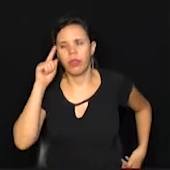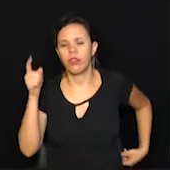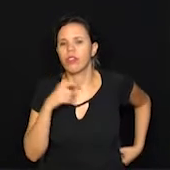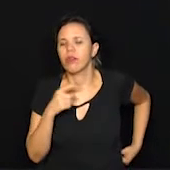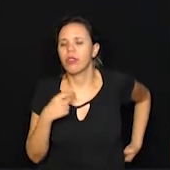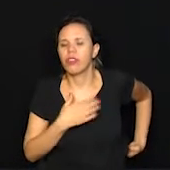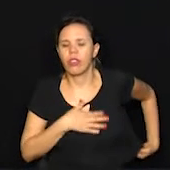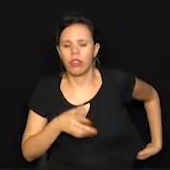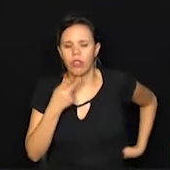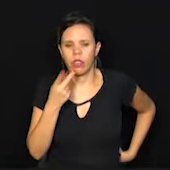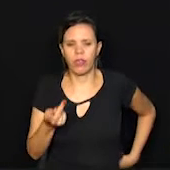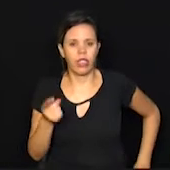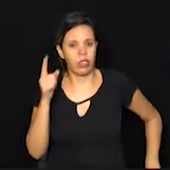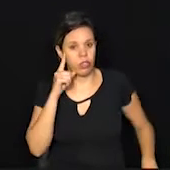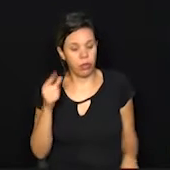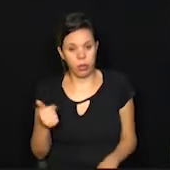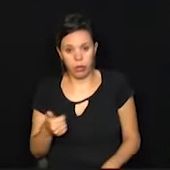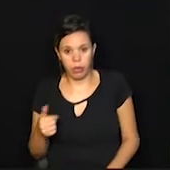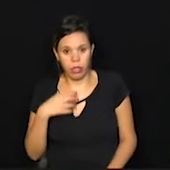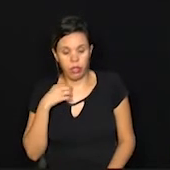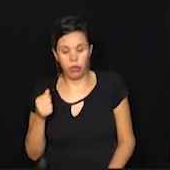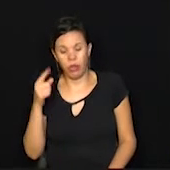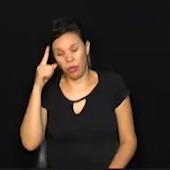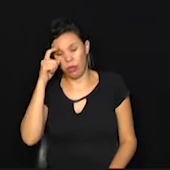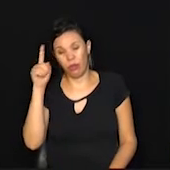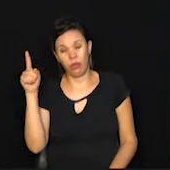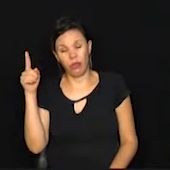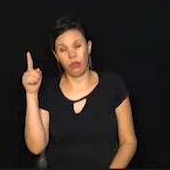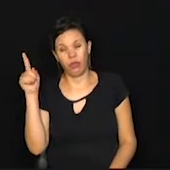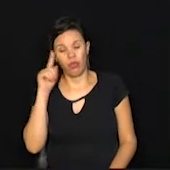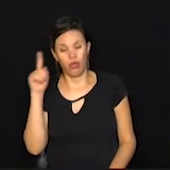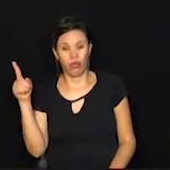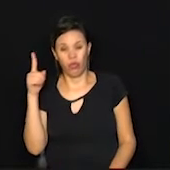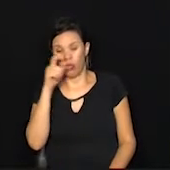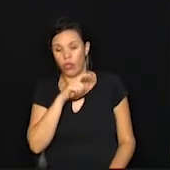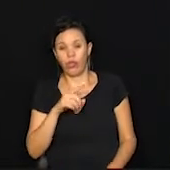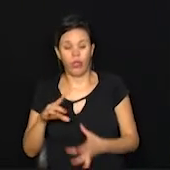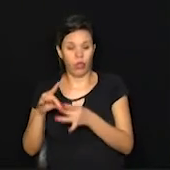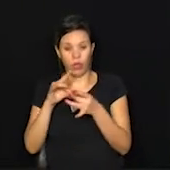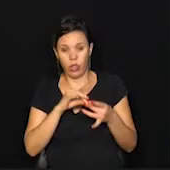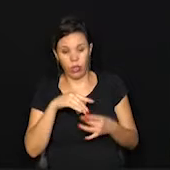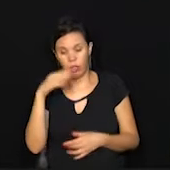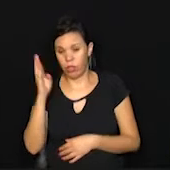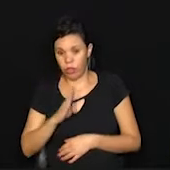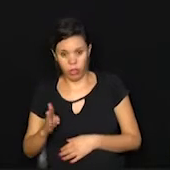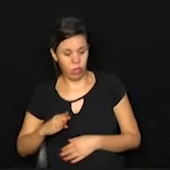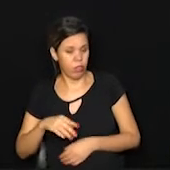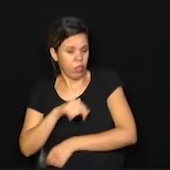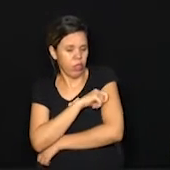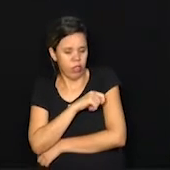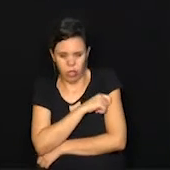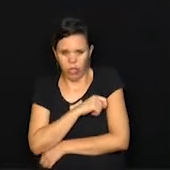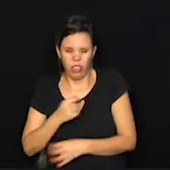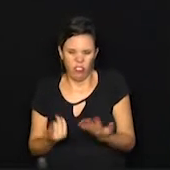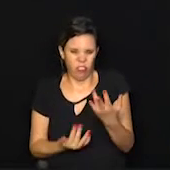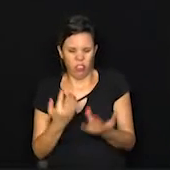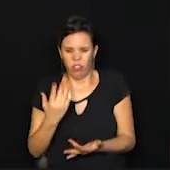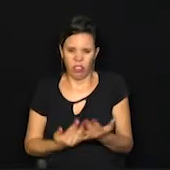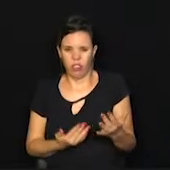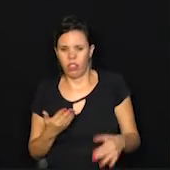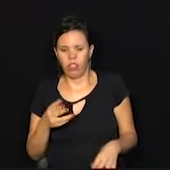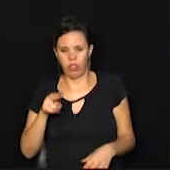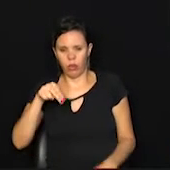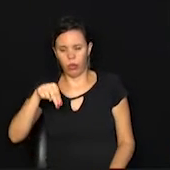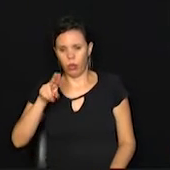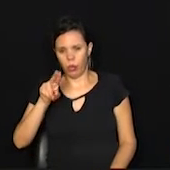a verdade é que o dia primeiro dia Bom dia mais tenso foi quando a união nacional dos Estudantes foi queimada ao NB foi invadida